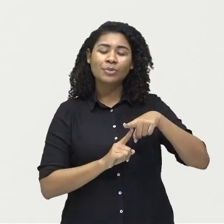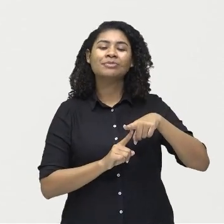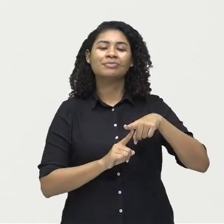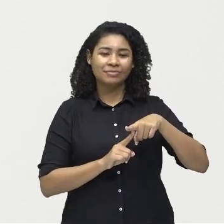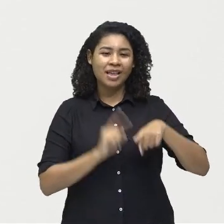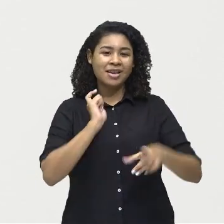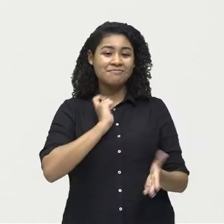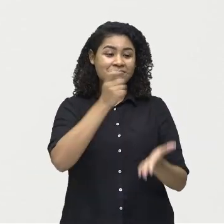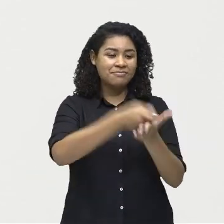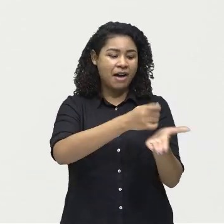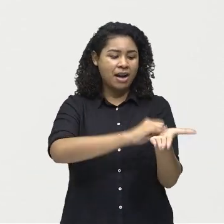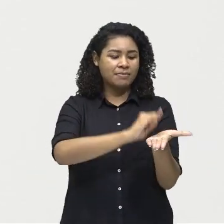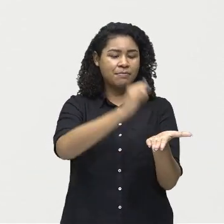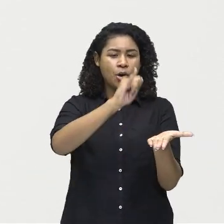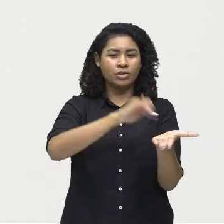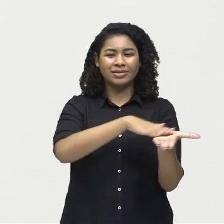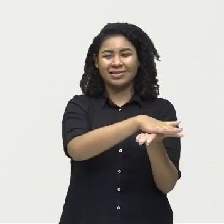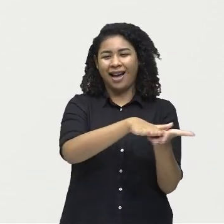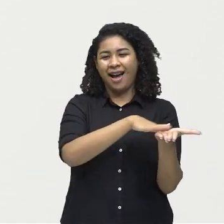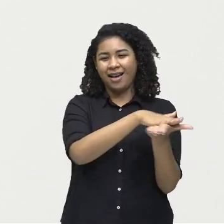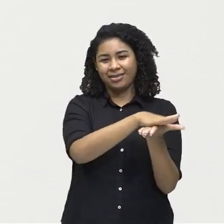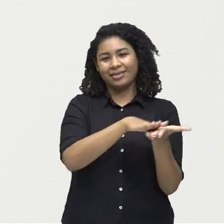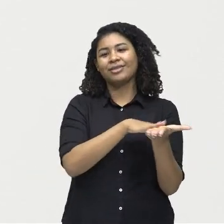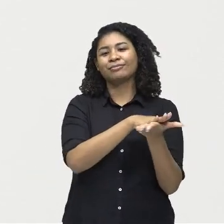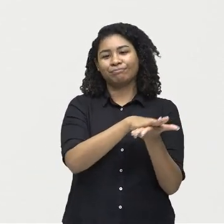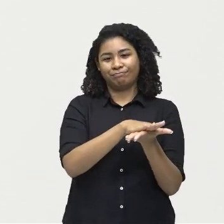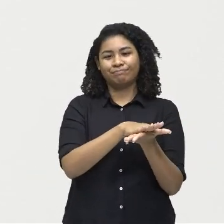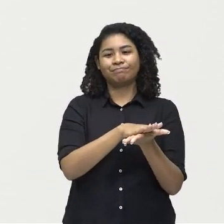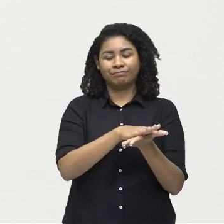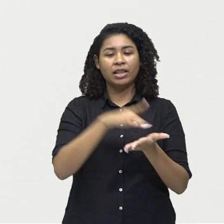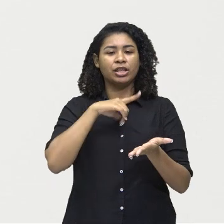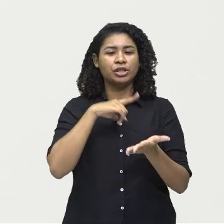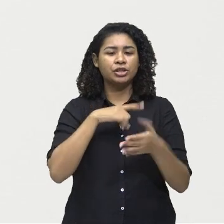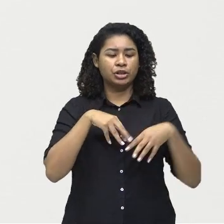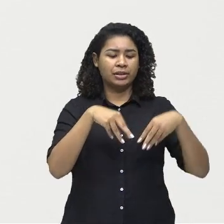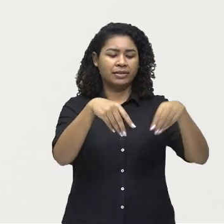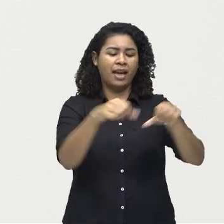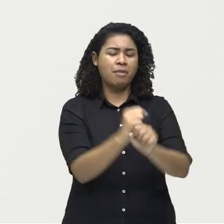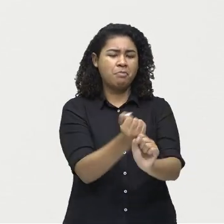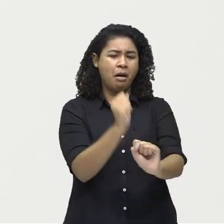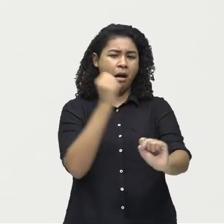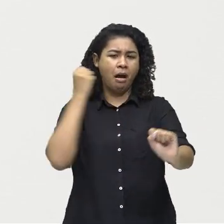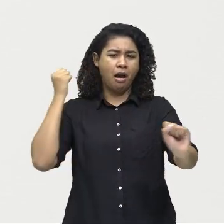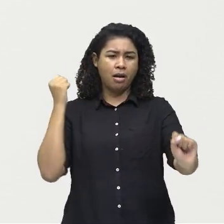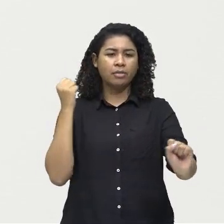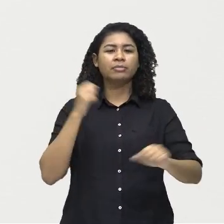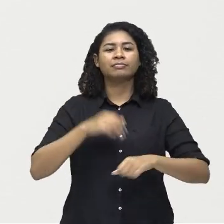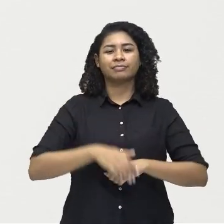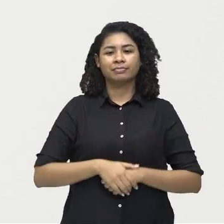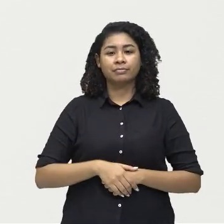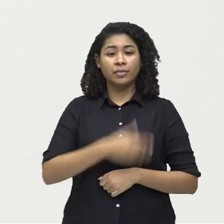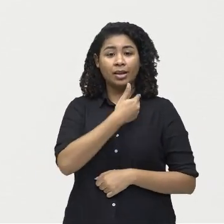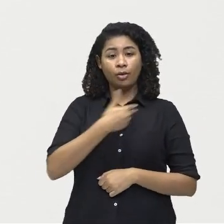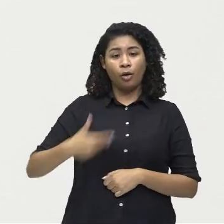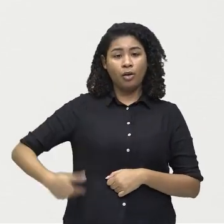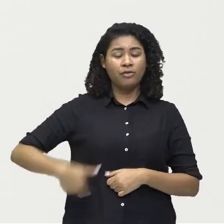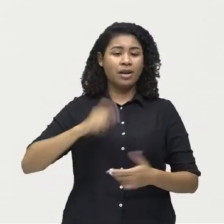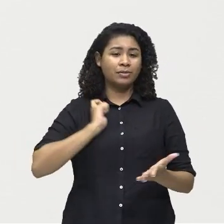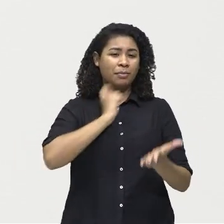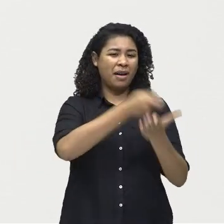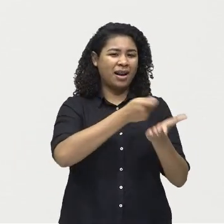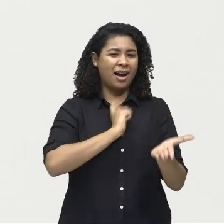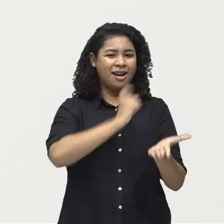pagarem impostos, eram os maiores proprietários de terra e tinham suas despesas pagas pelo governo,